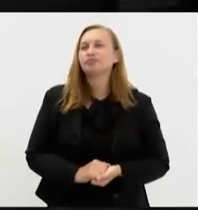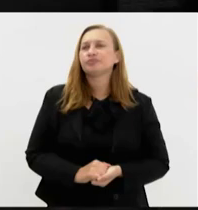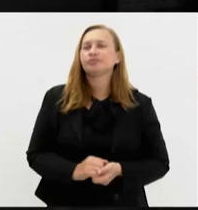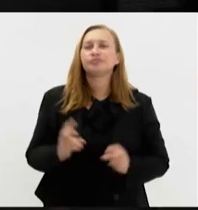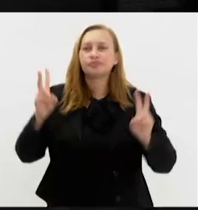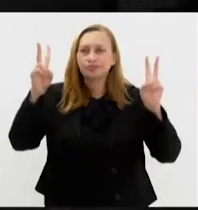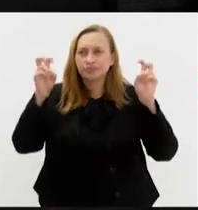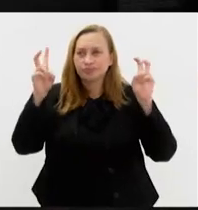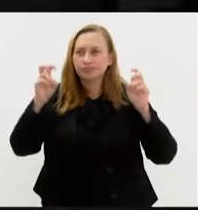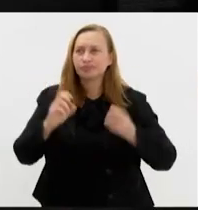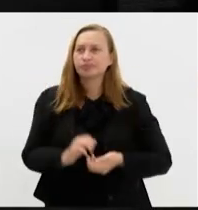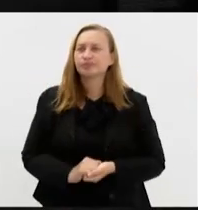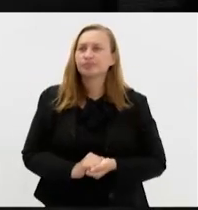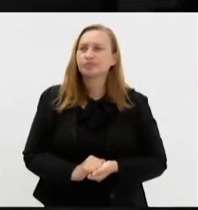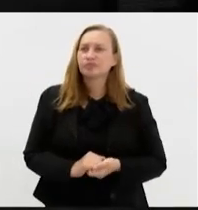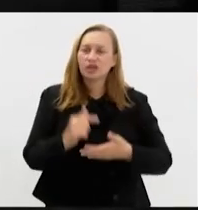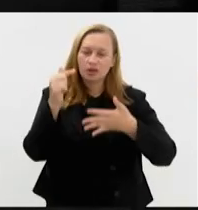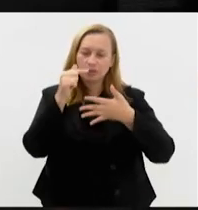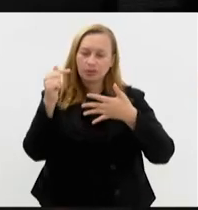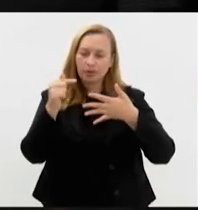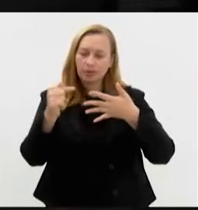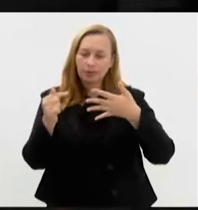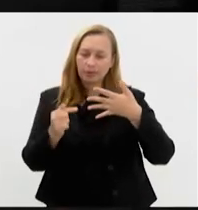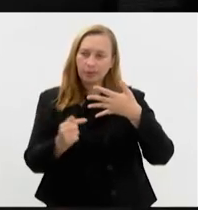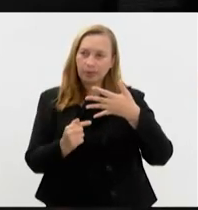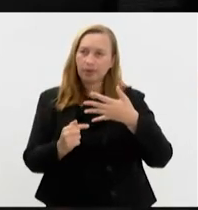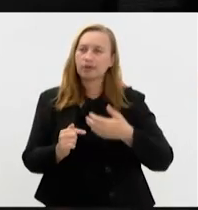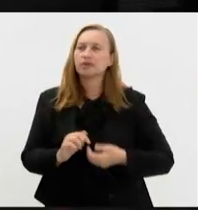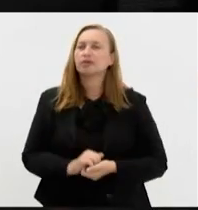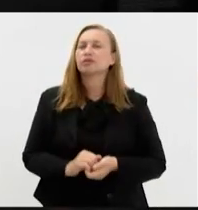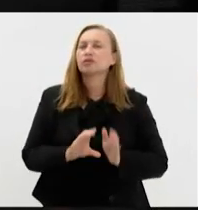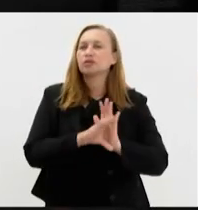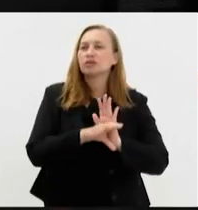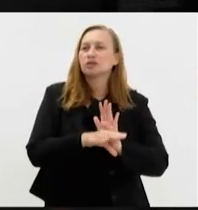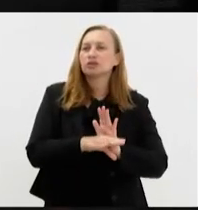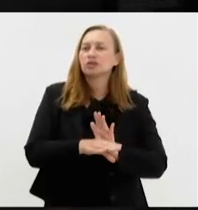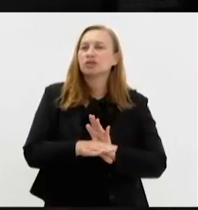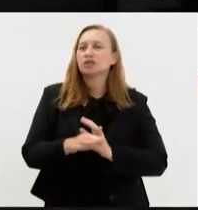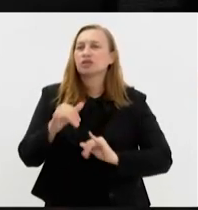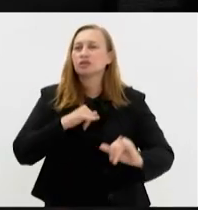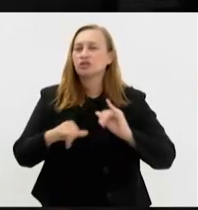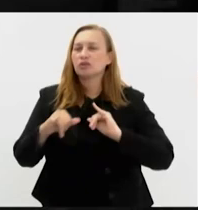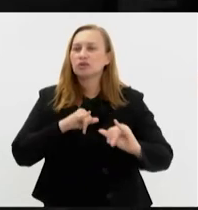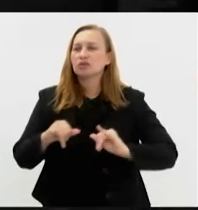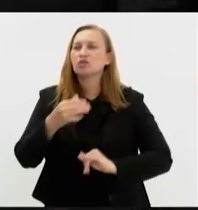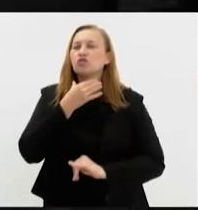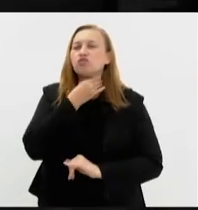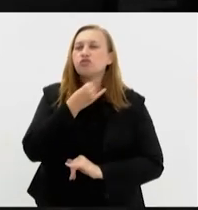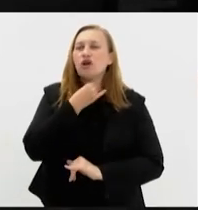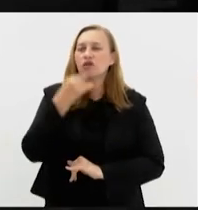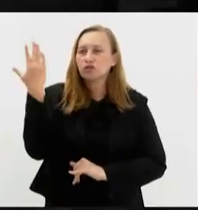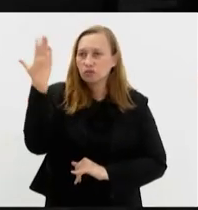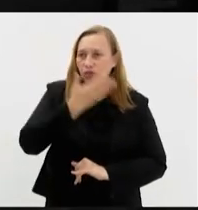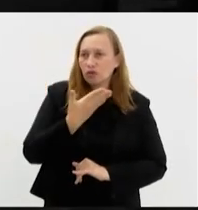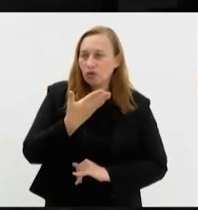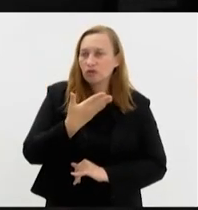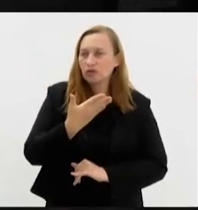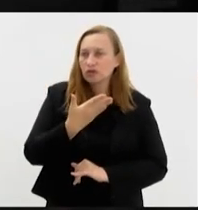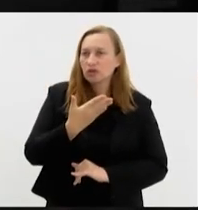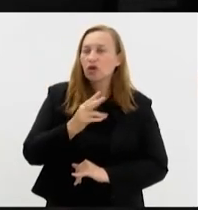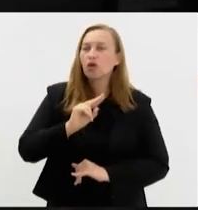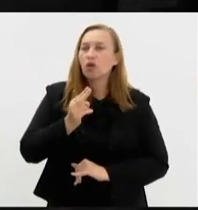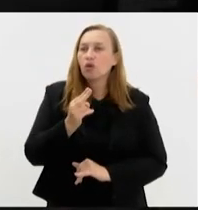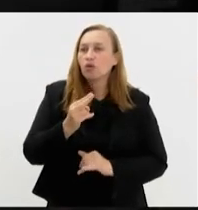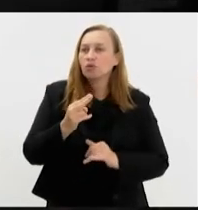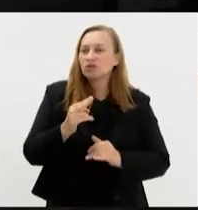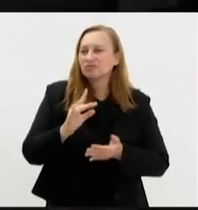recentemente pontuou o seguinte conceito informação comprovadamente falsa ou enganadora que é criada